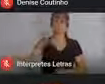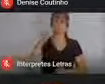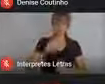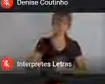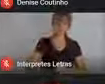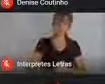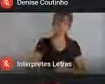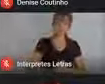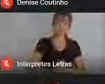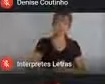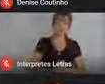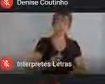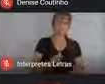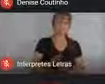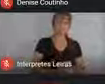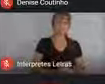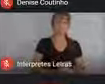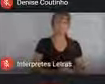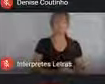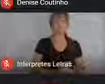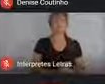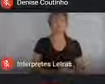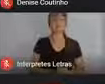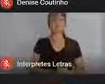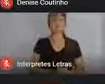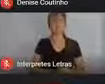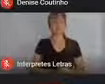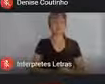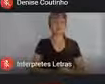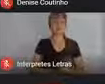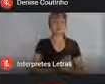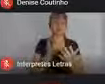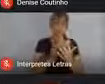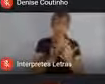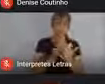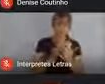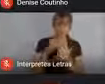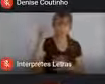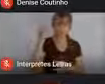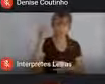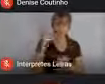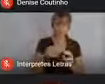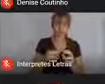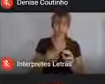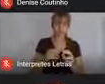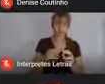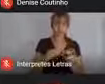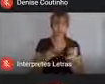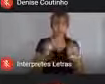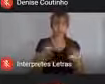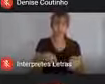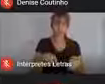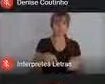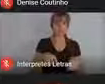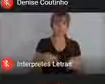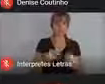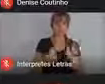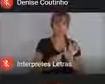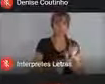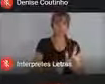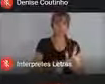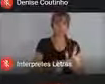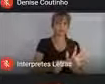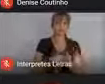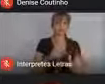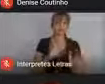essas questões, alguns eventos científicos, justamente sobre esses aspectos, de que o falar